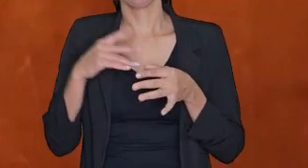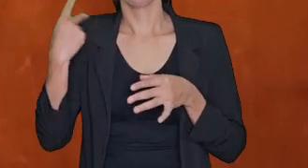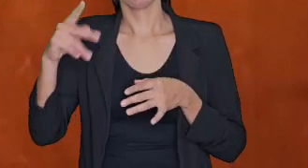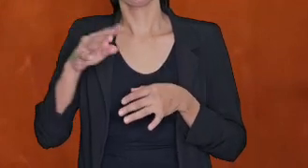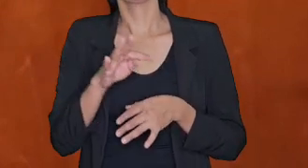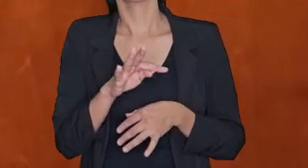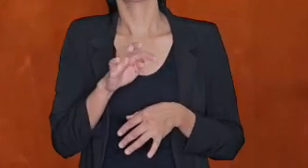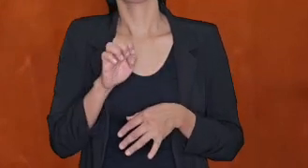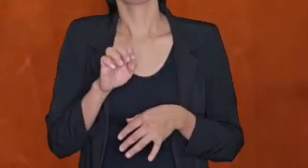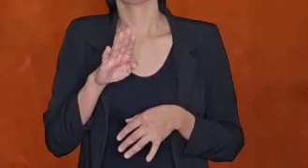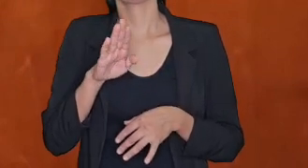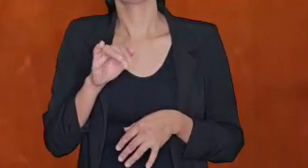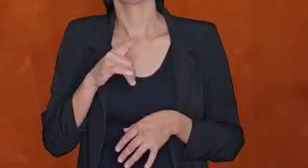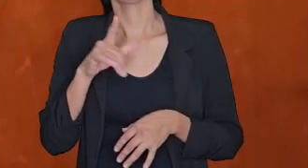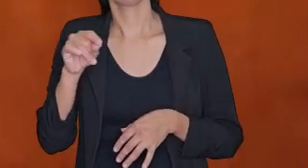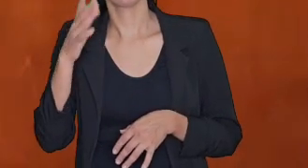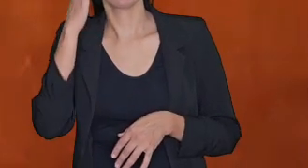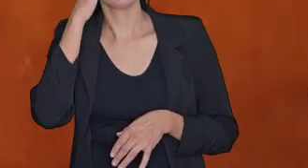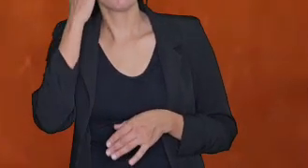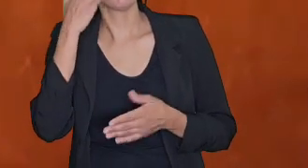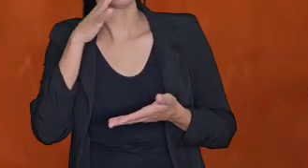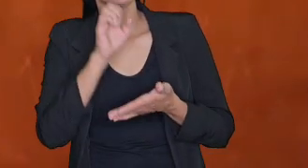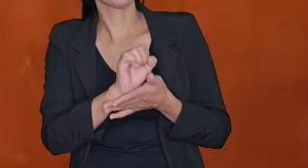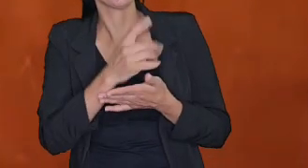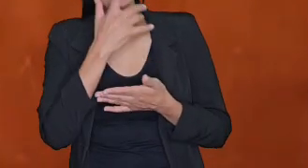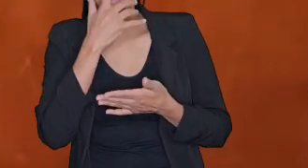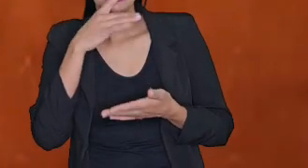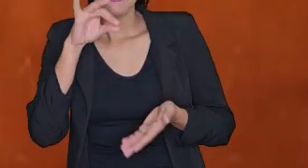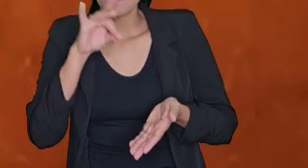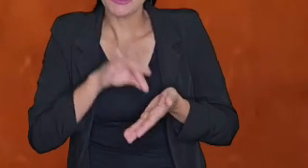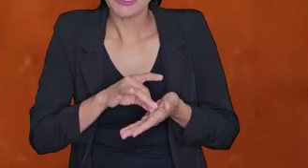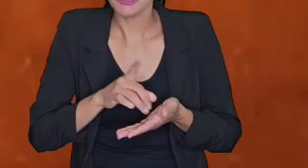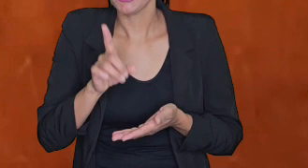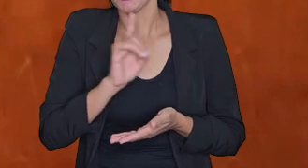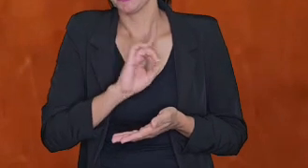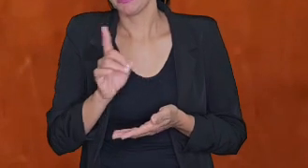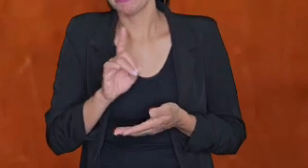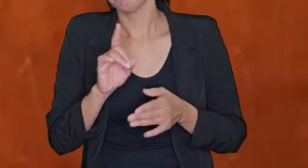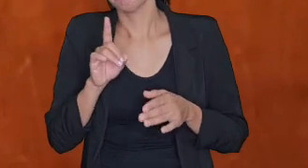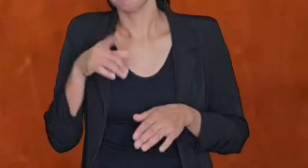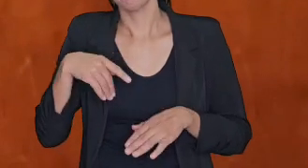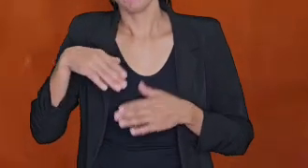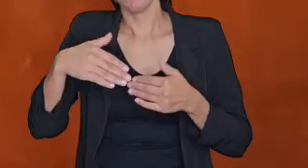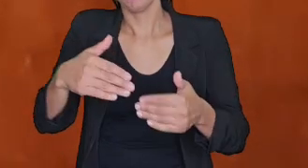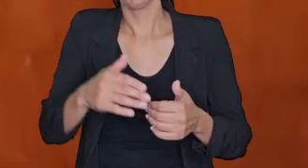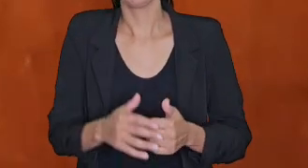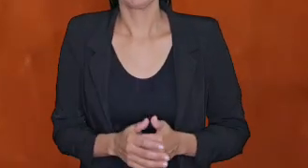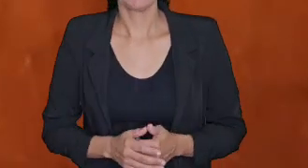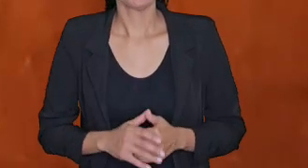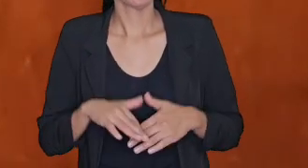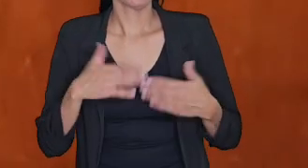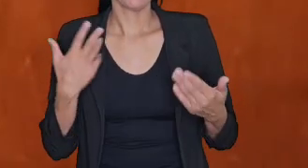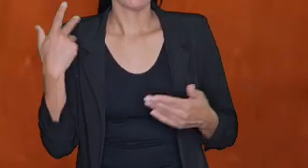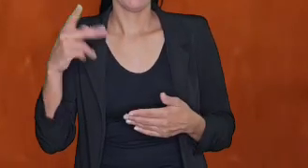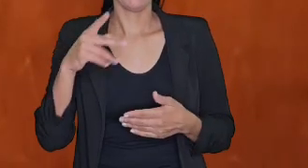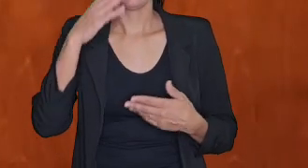banalizar a união estável, mas deixa com o tabelião, que o tabelião vai querer saber a firmeza de uma escritura, né? Se ela é autêntica ou não, mas é por